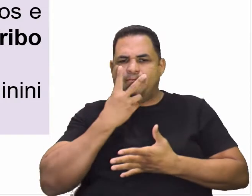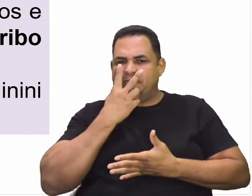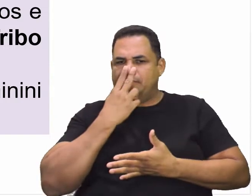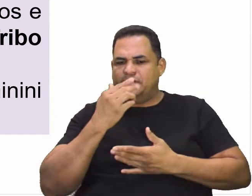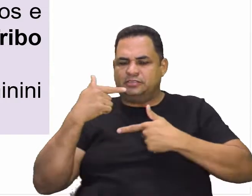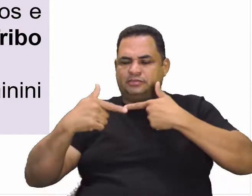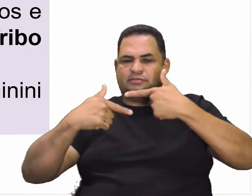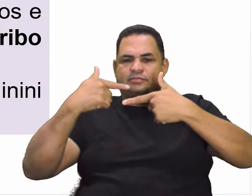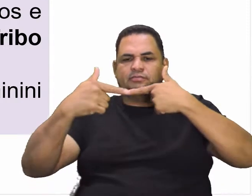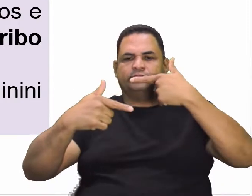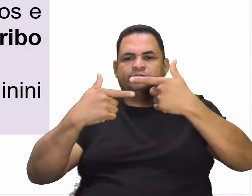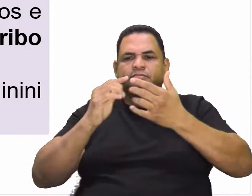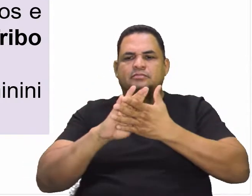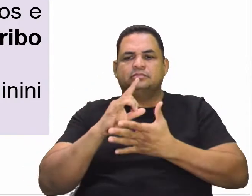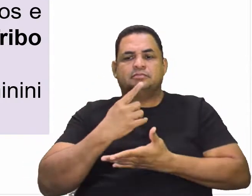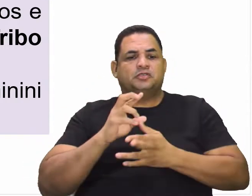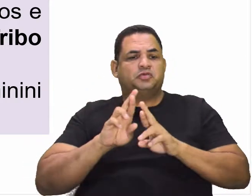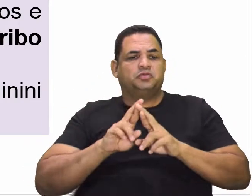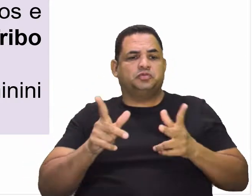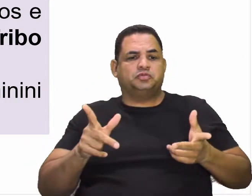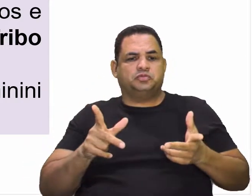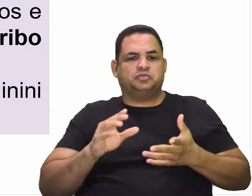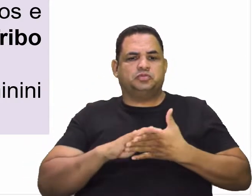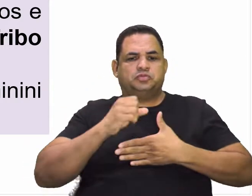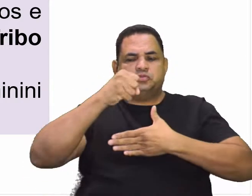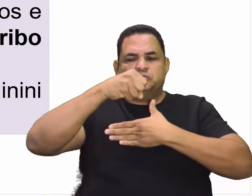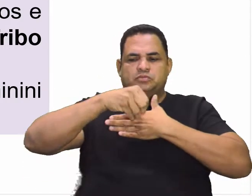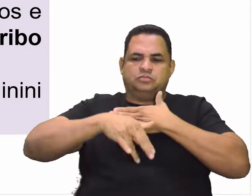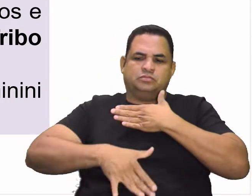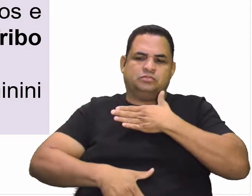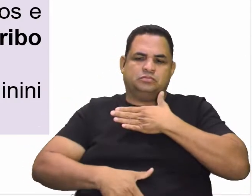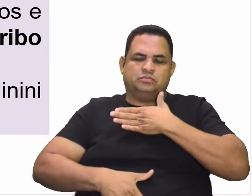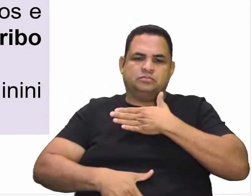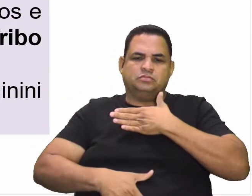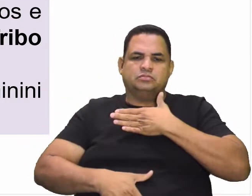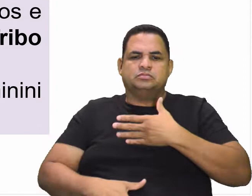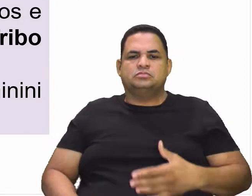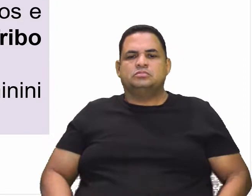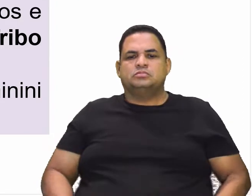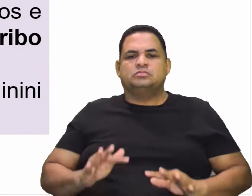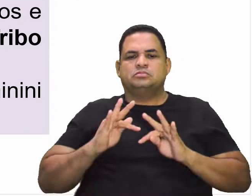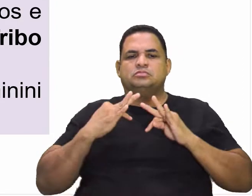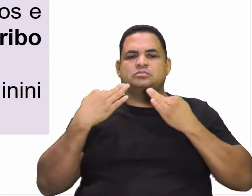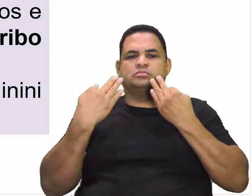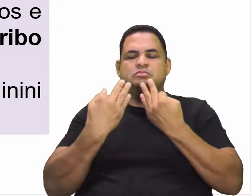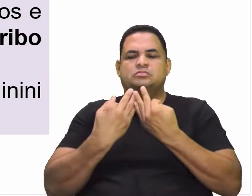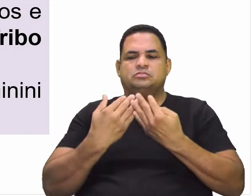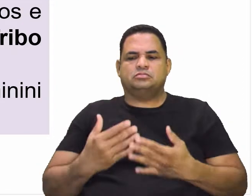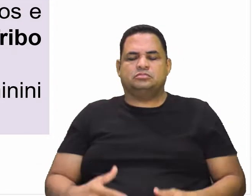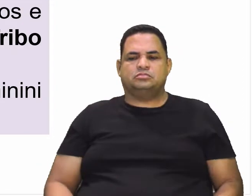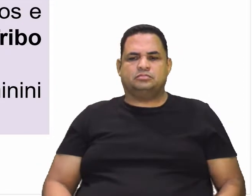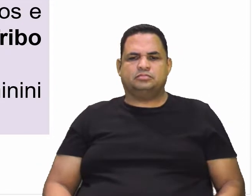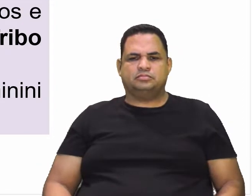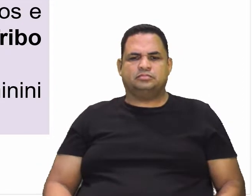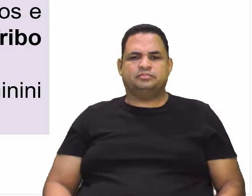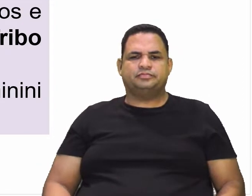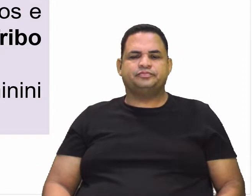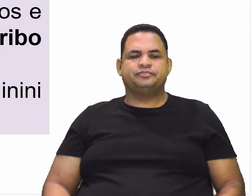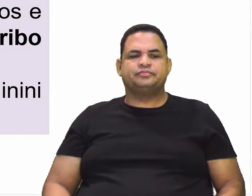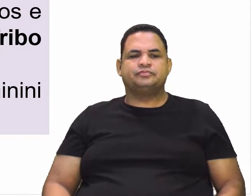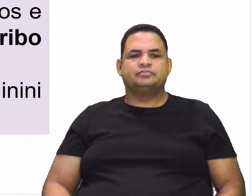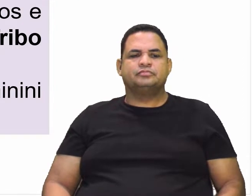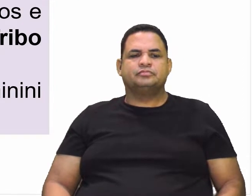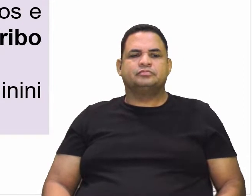evolutivamente que não somos diferenciáveis a nível taxômetros de família.